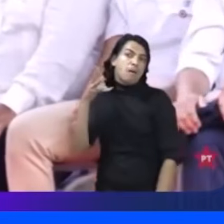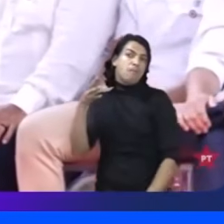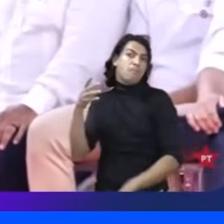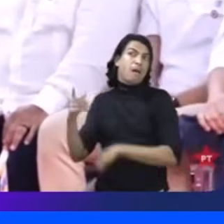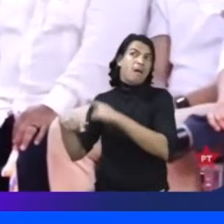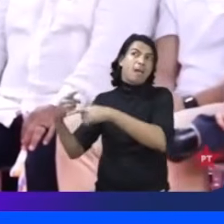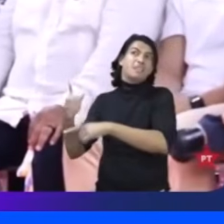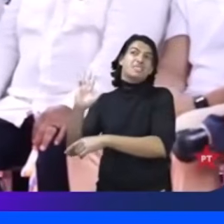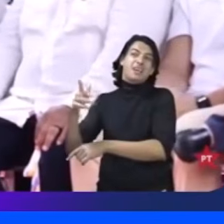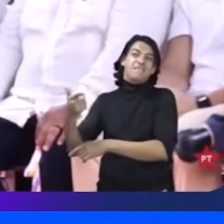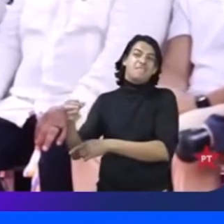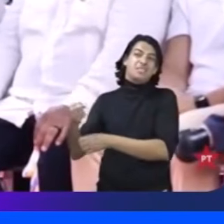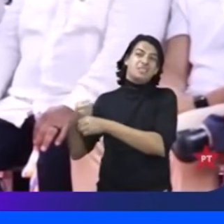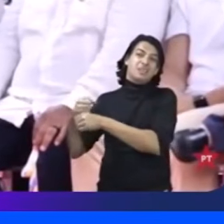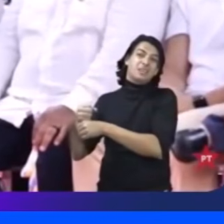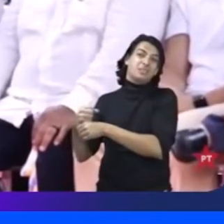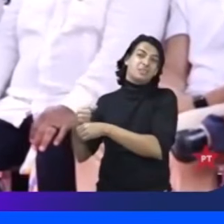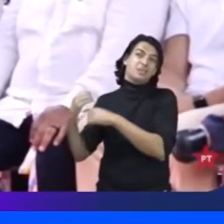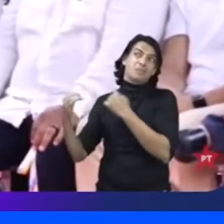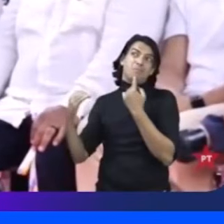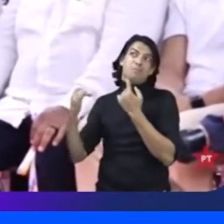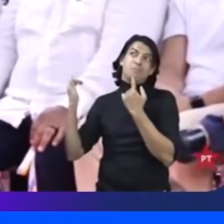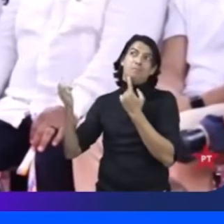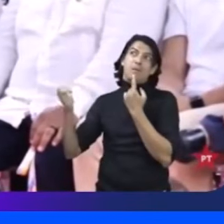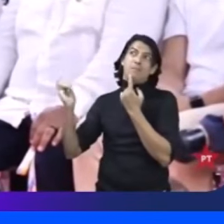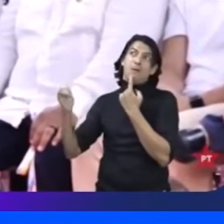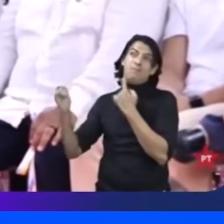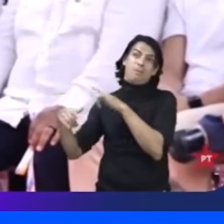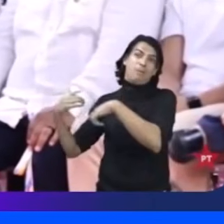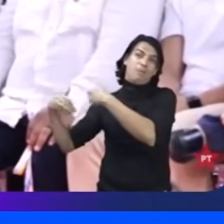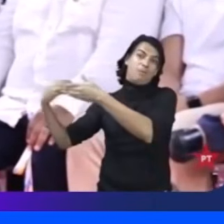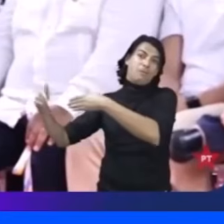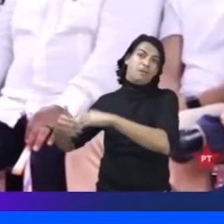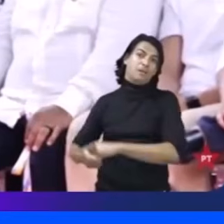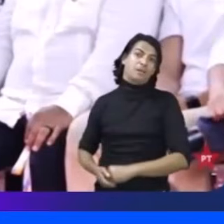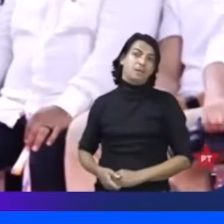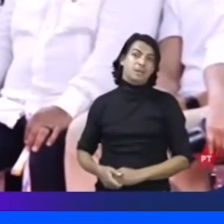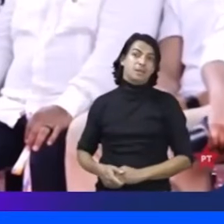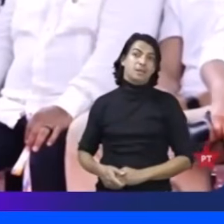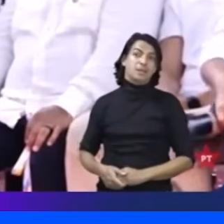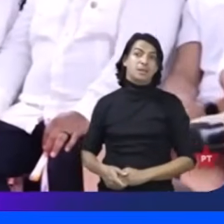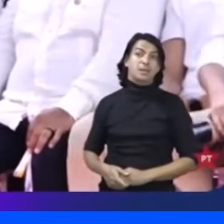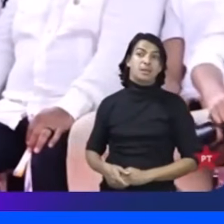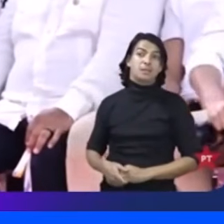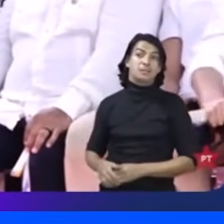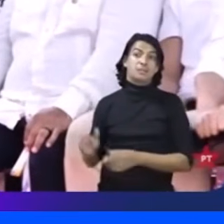anos atrás, que hoje o discurso está muito low profile, está muito